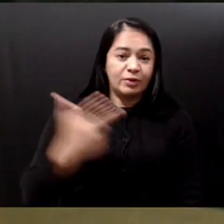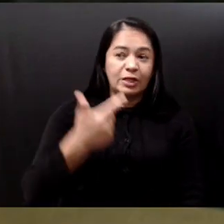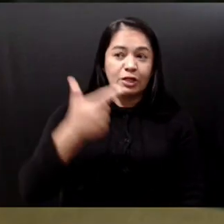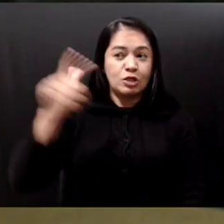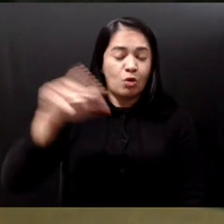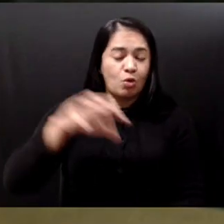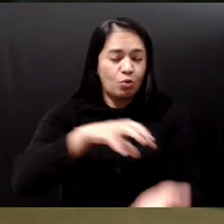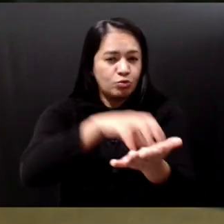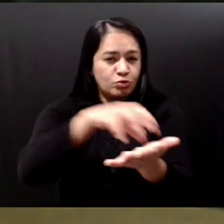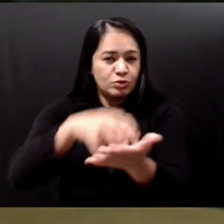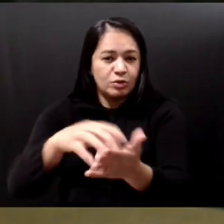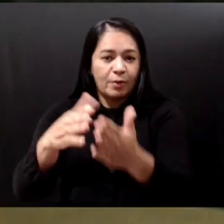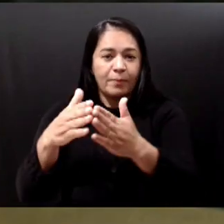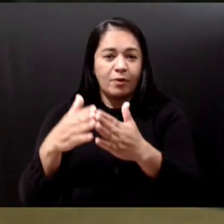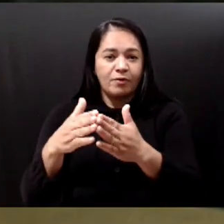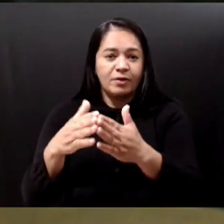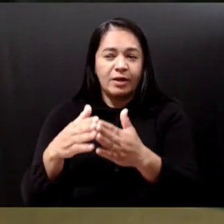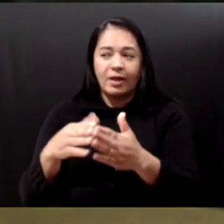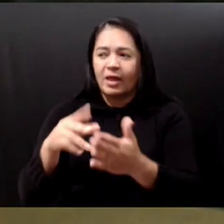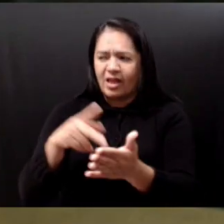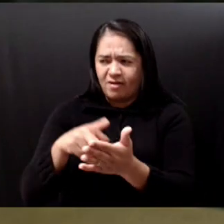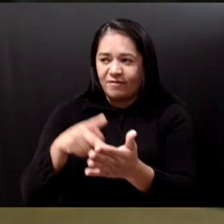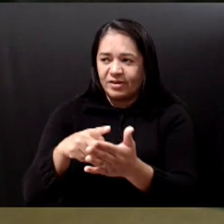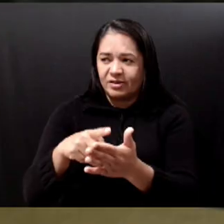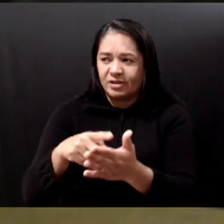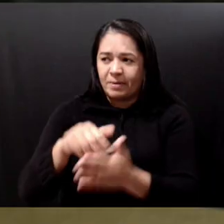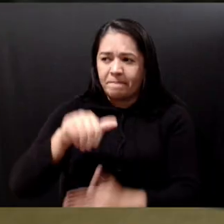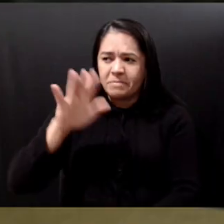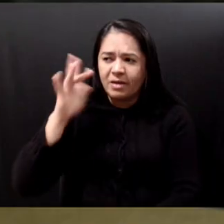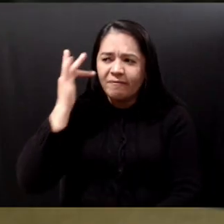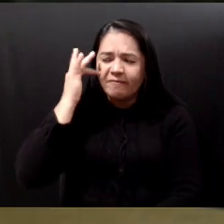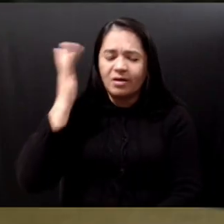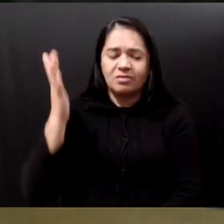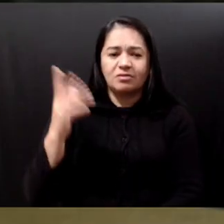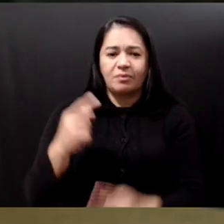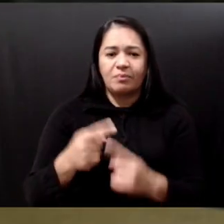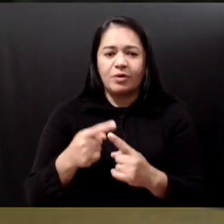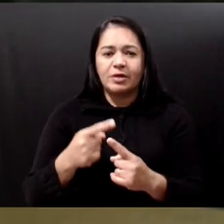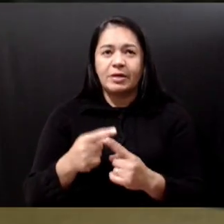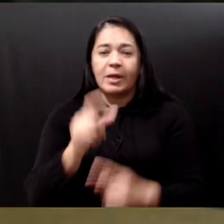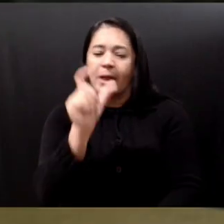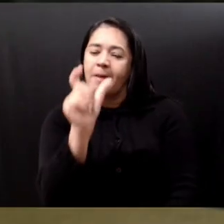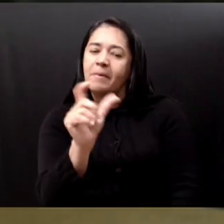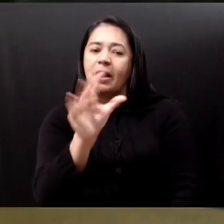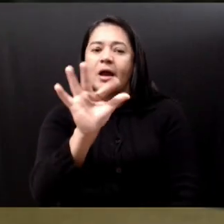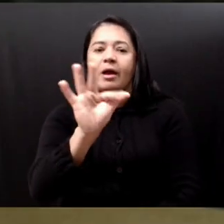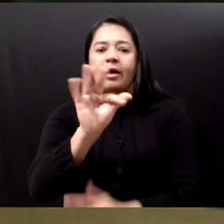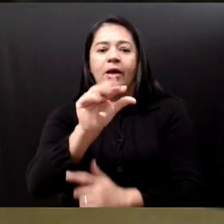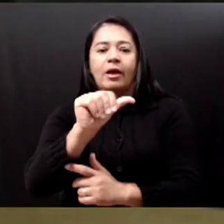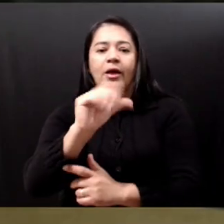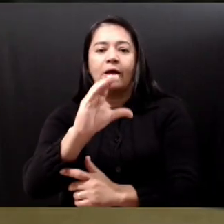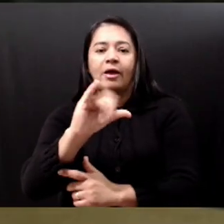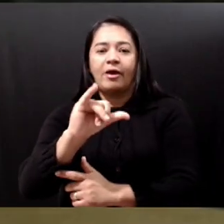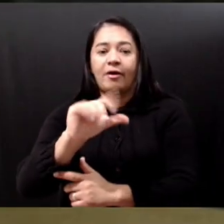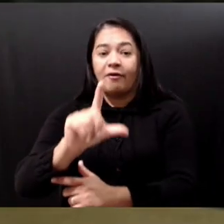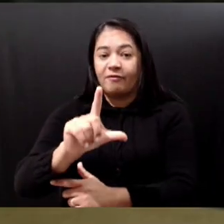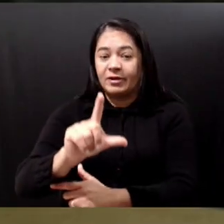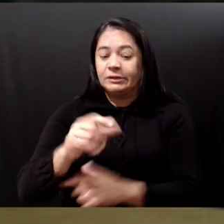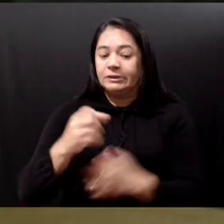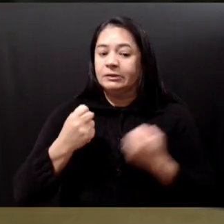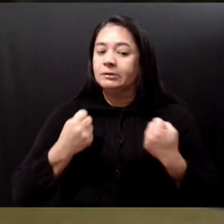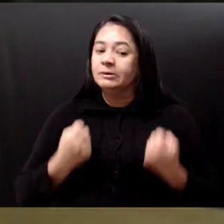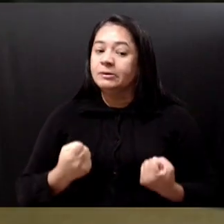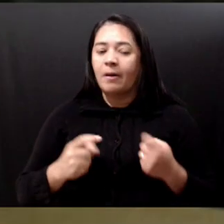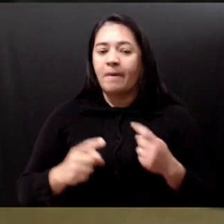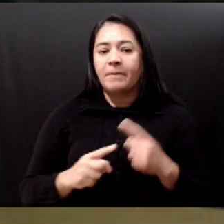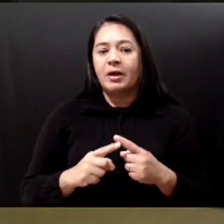se realmente é mais fácil. Porque essa palavra fácil, ela tem um peso muito grande, porque a pessoa fala assim, vou empreender,